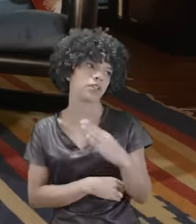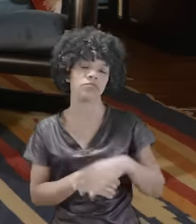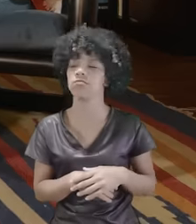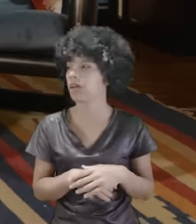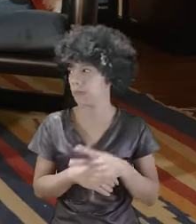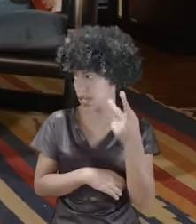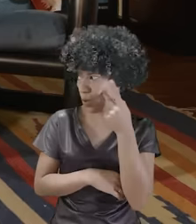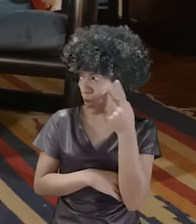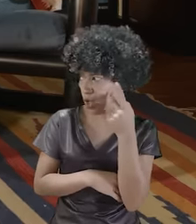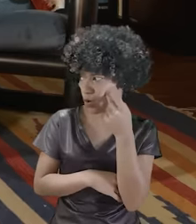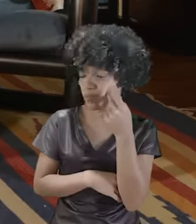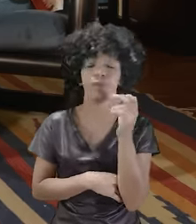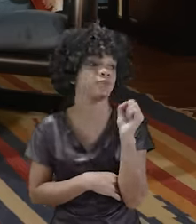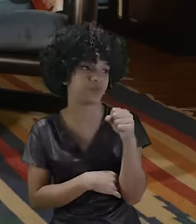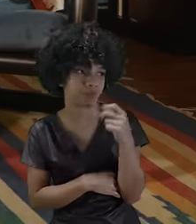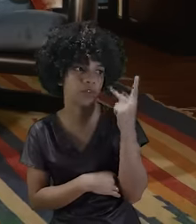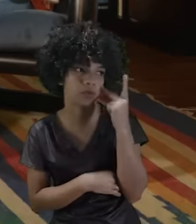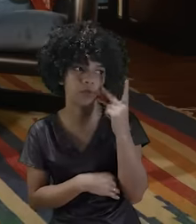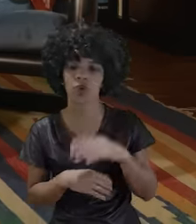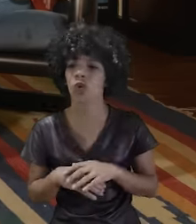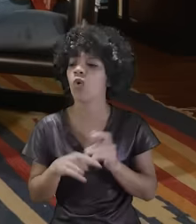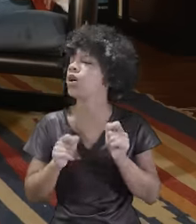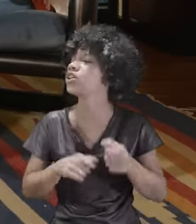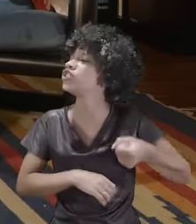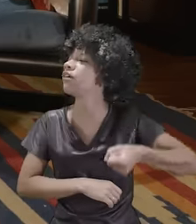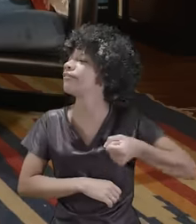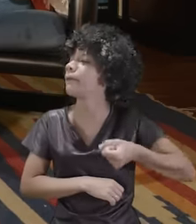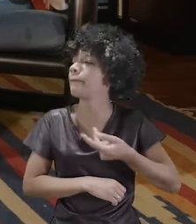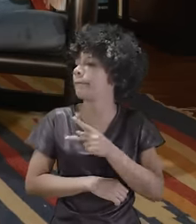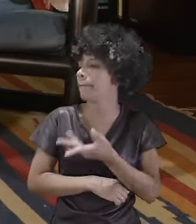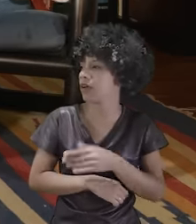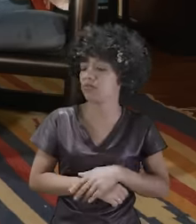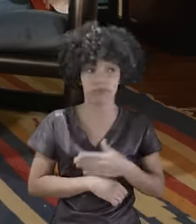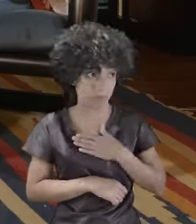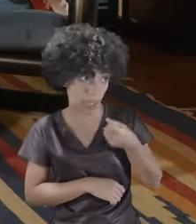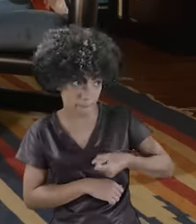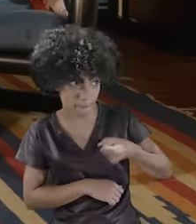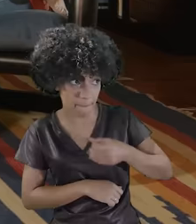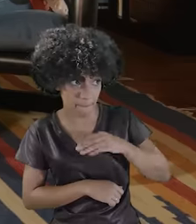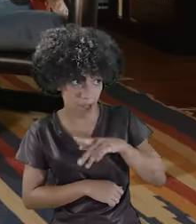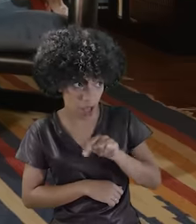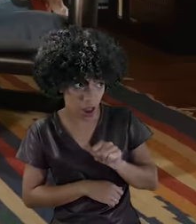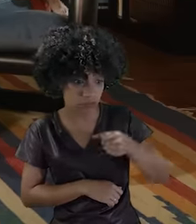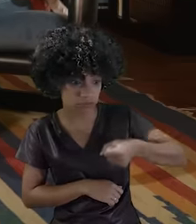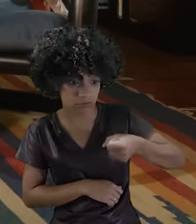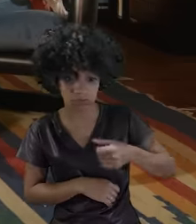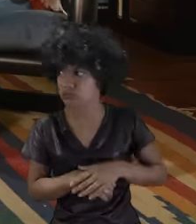vieram para São Paulo né São Paulo que tinha na sua mala a minha mala